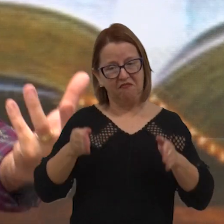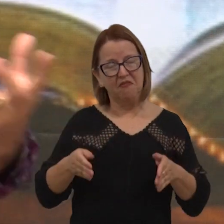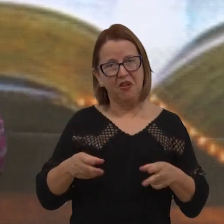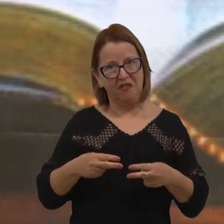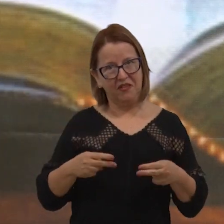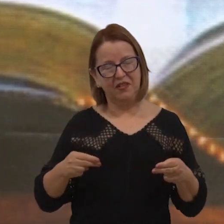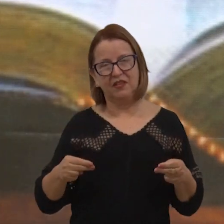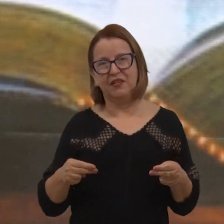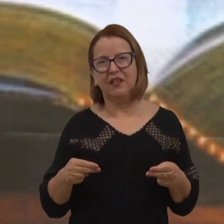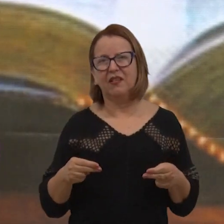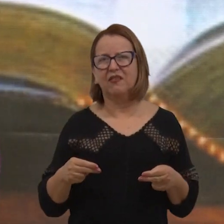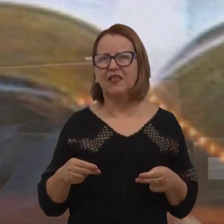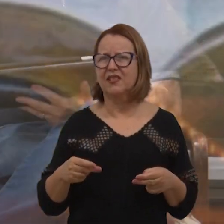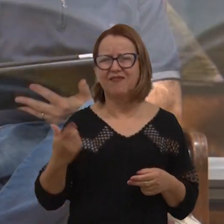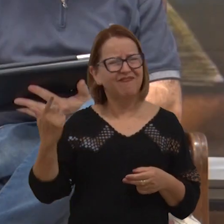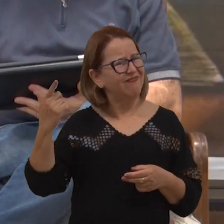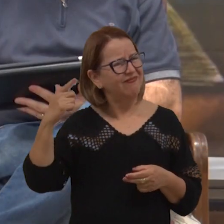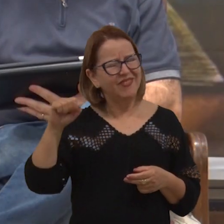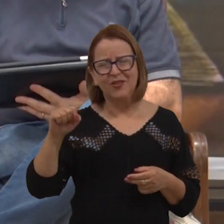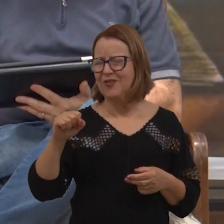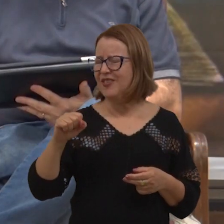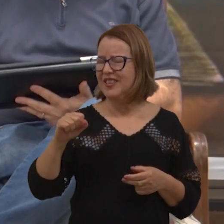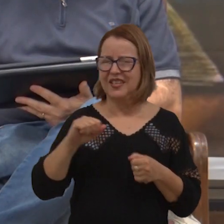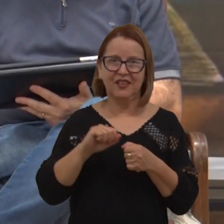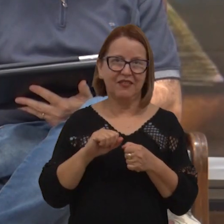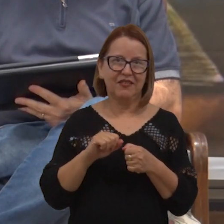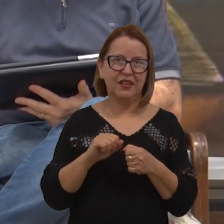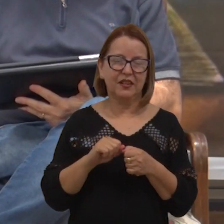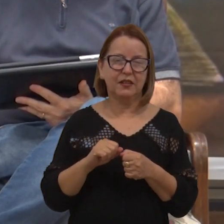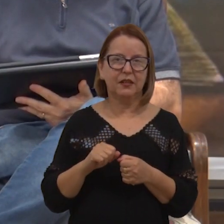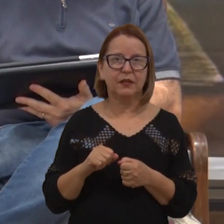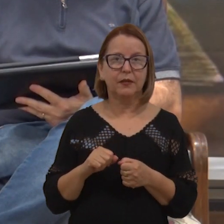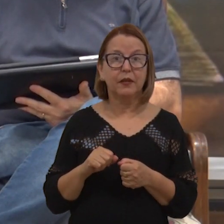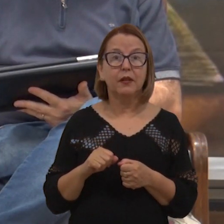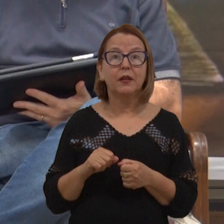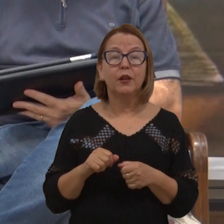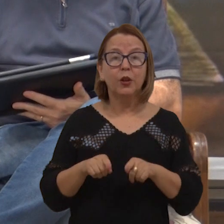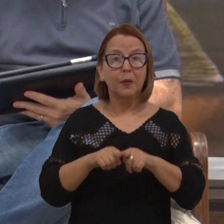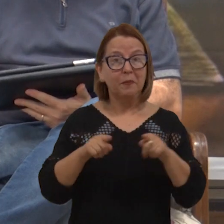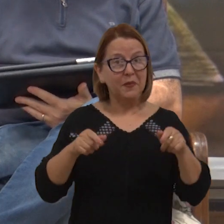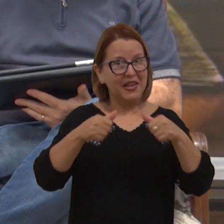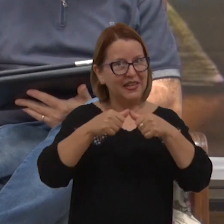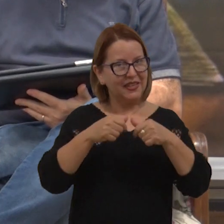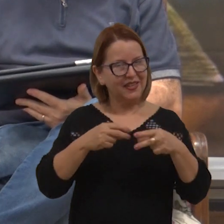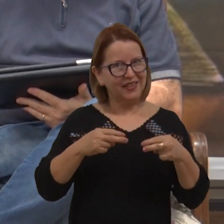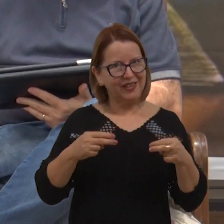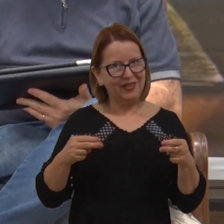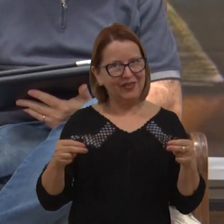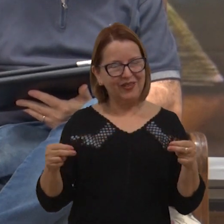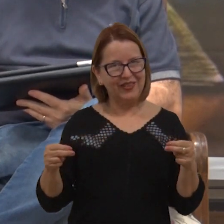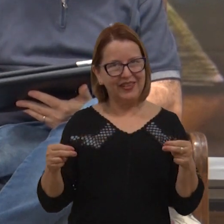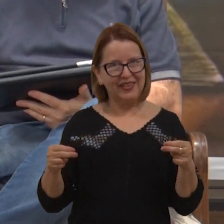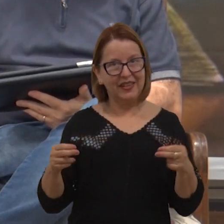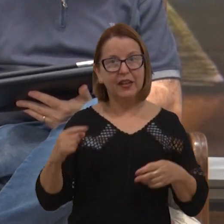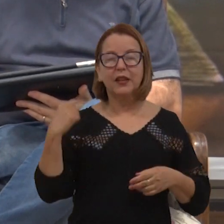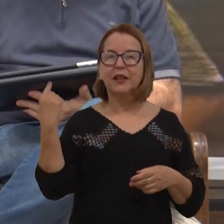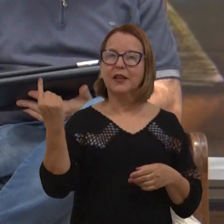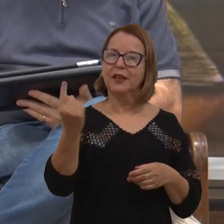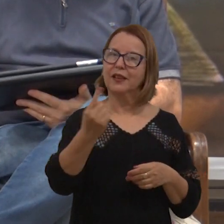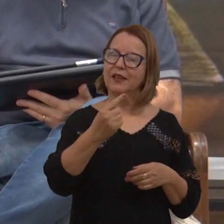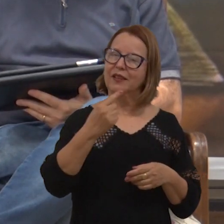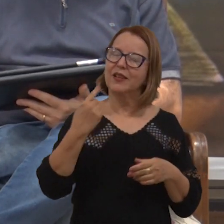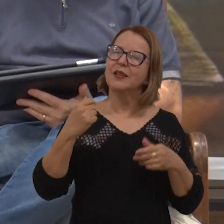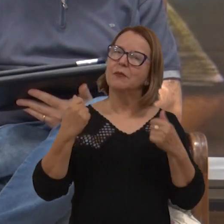levar a notícia para a esposa fala, mas isso. Então, são essas coisas que